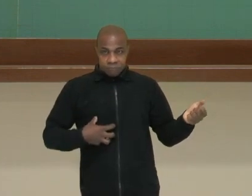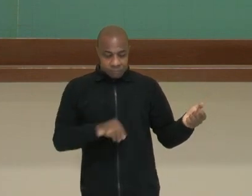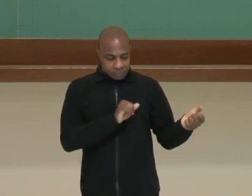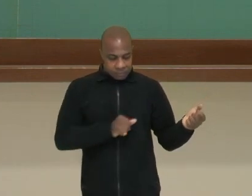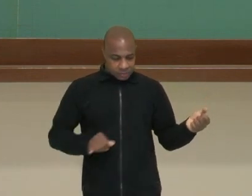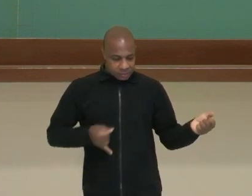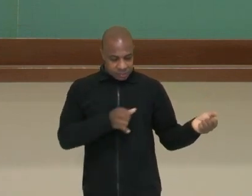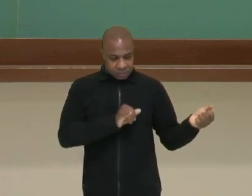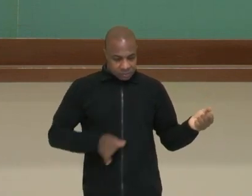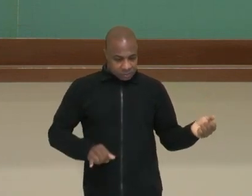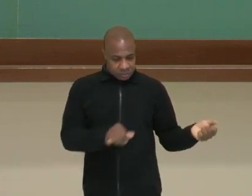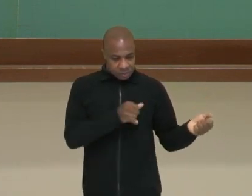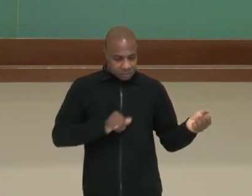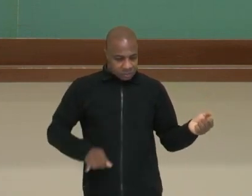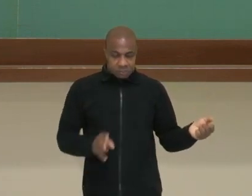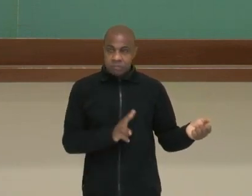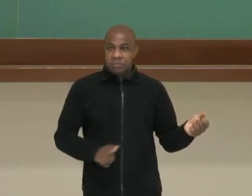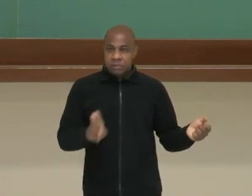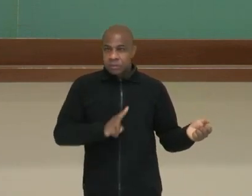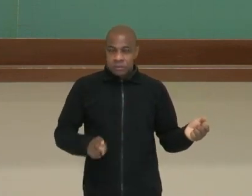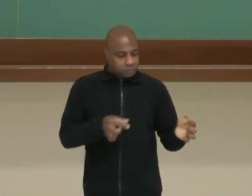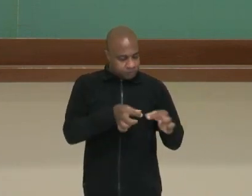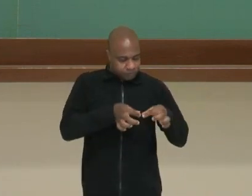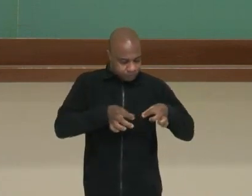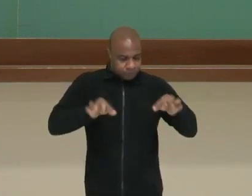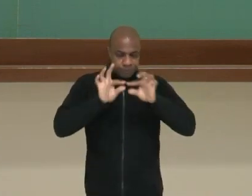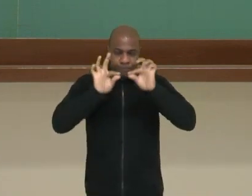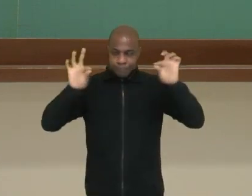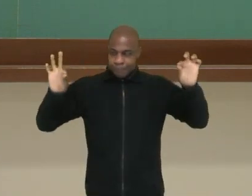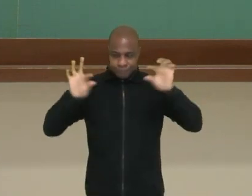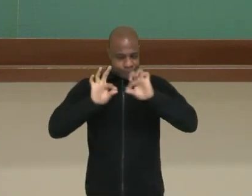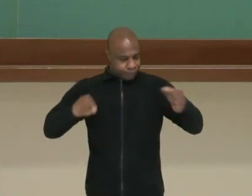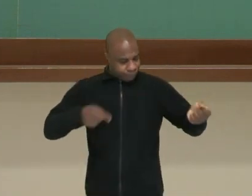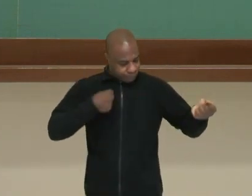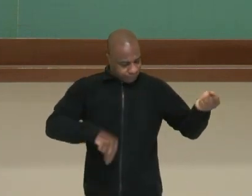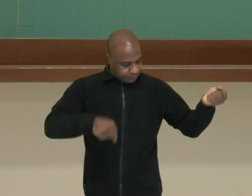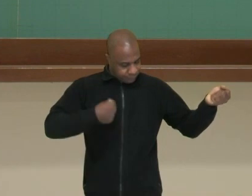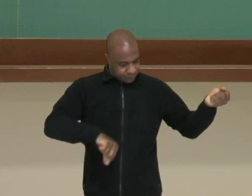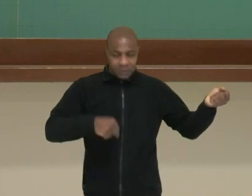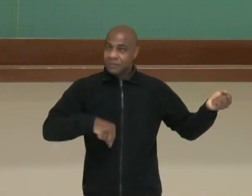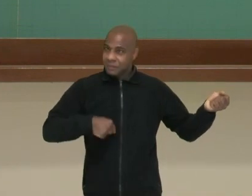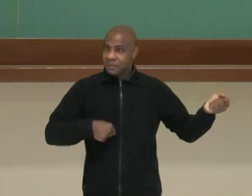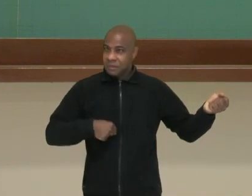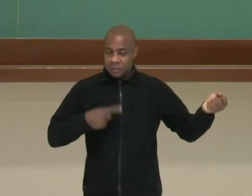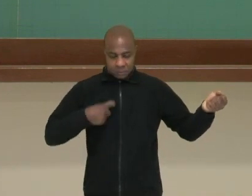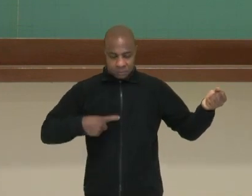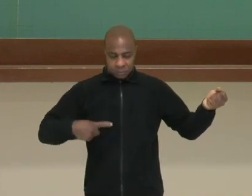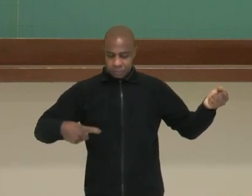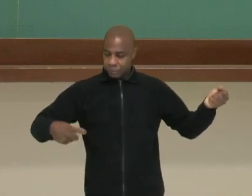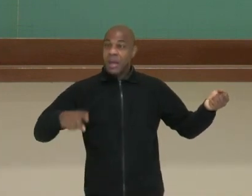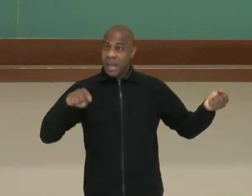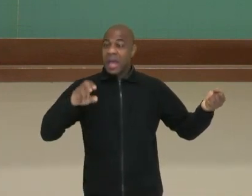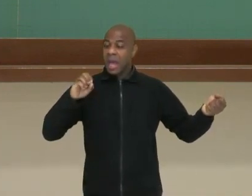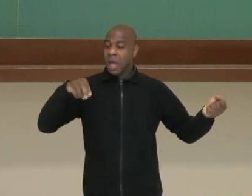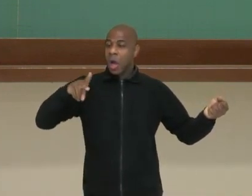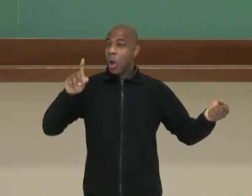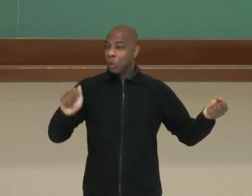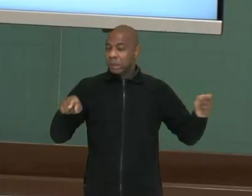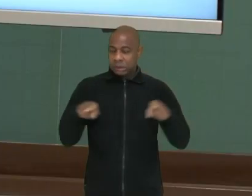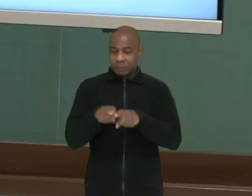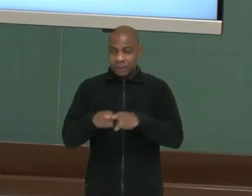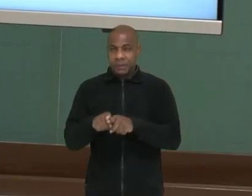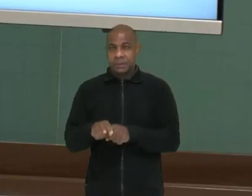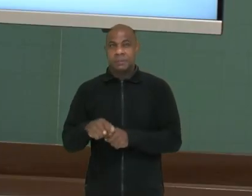ela vai utilizar as cordas para se propagar. Como eu já mencionei, o som também é uma onda. Então, olha